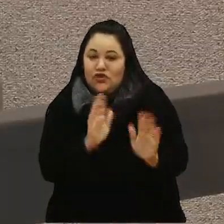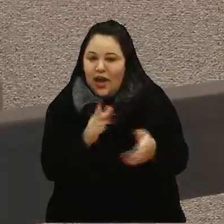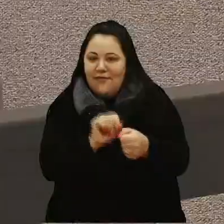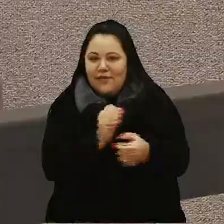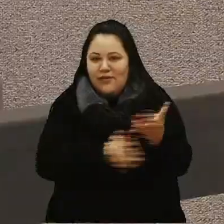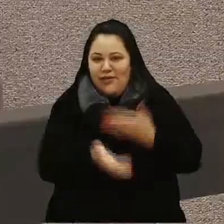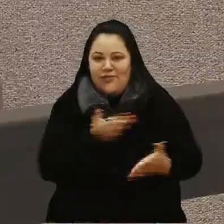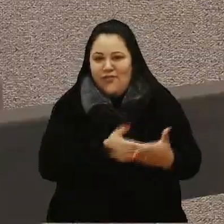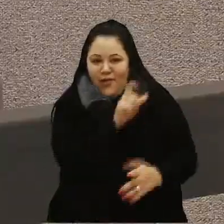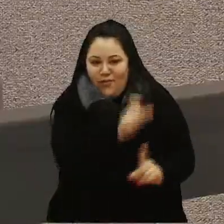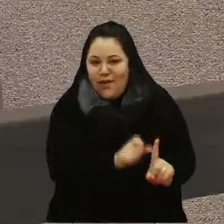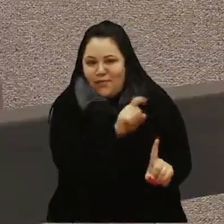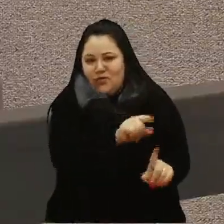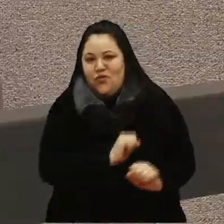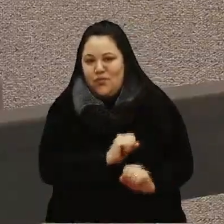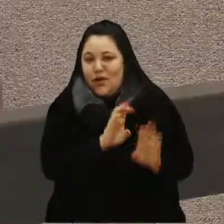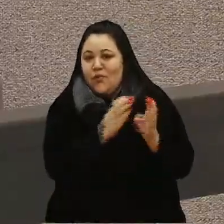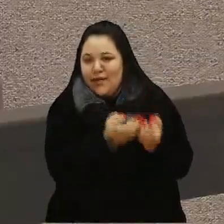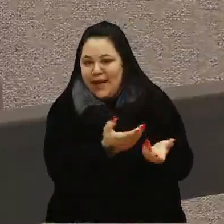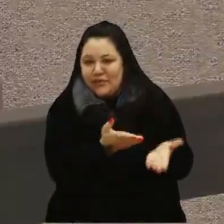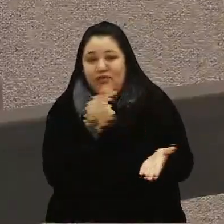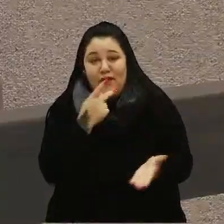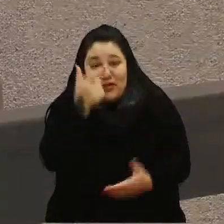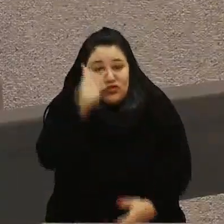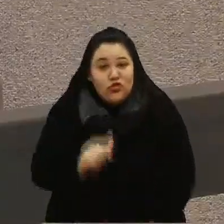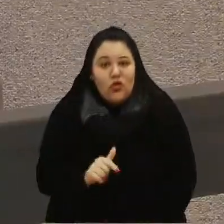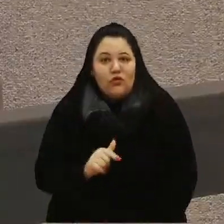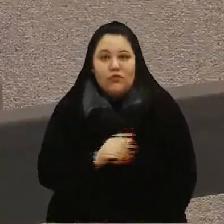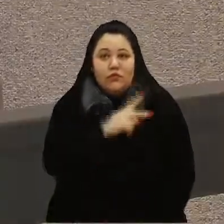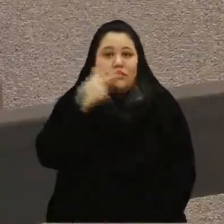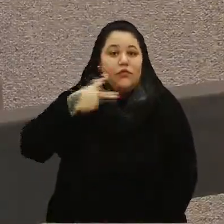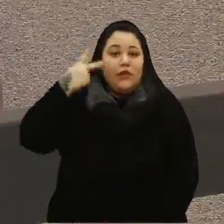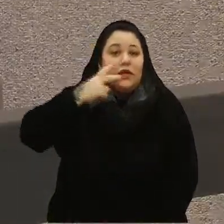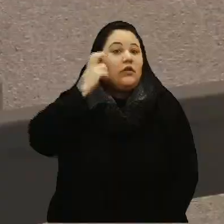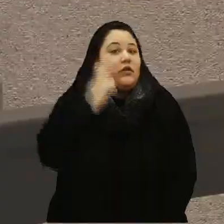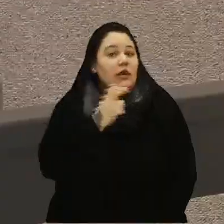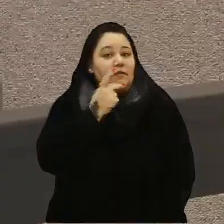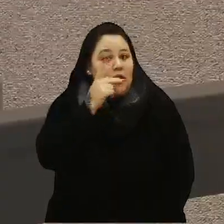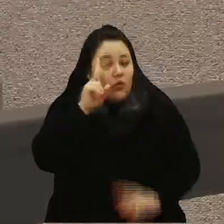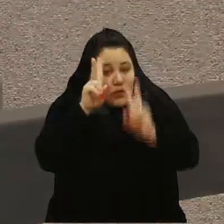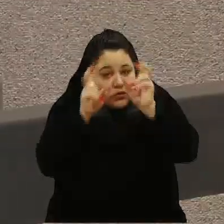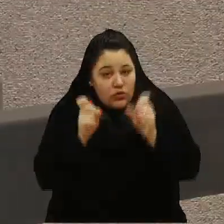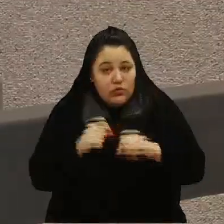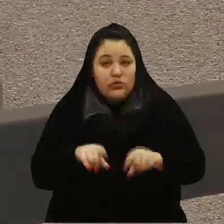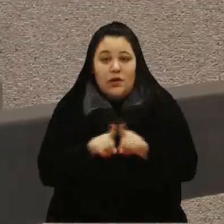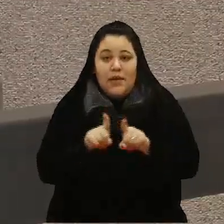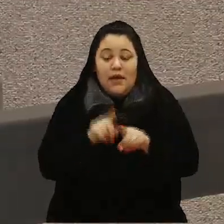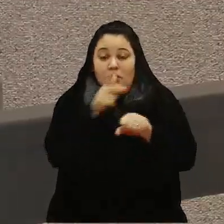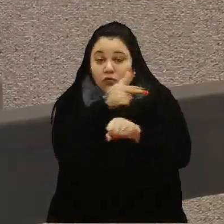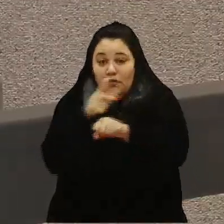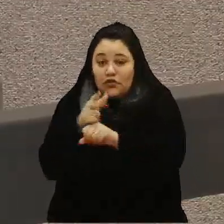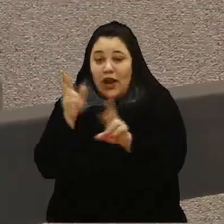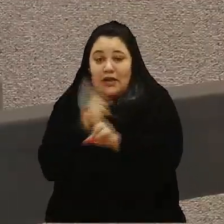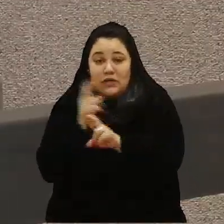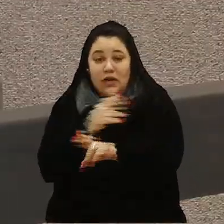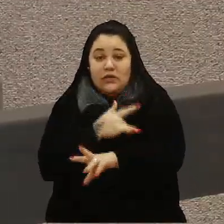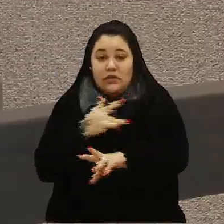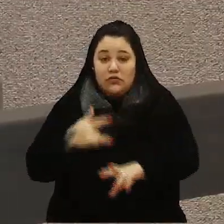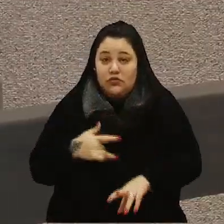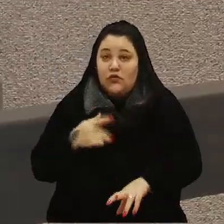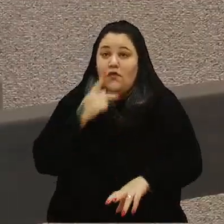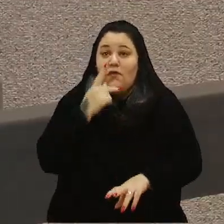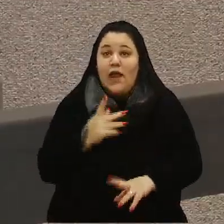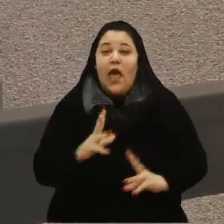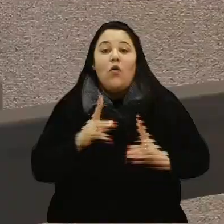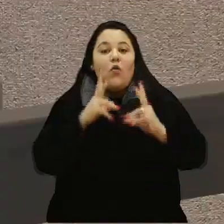atendimento para ela. Então, vou reforçar aqui de novo, já que o vereador Daniel Santos trouxe a questão do vídeo, da questão da saúde, vou fazer quantos